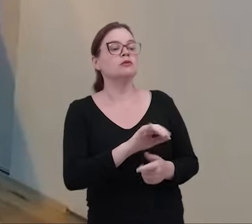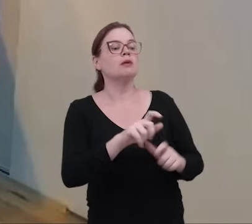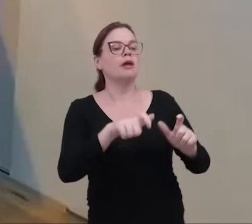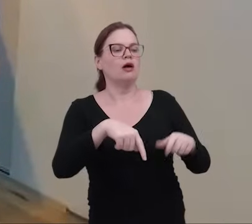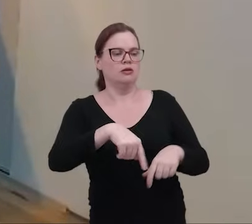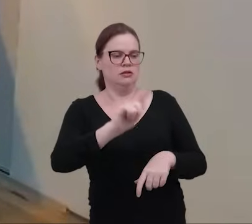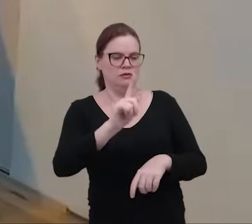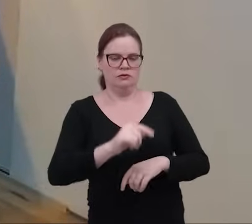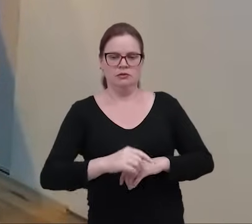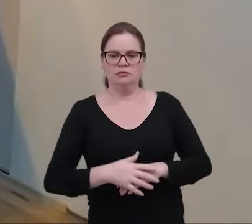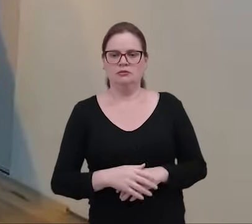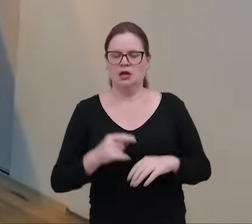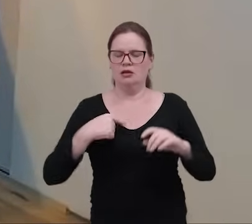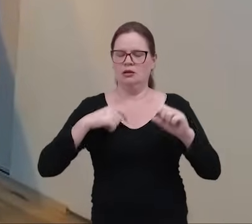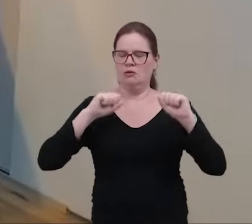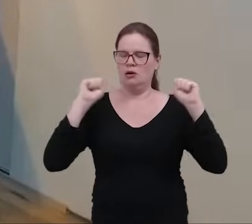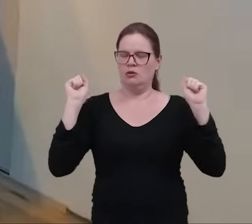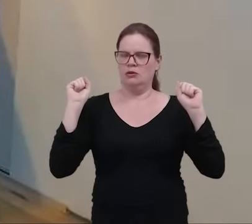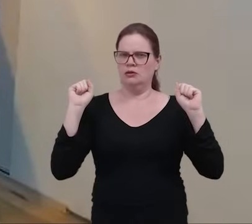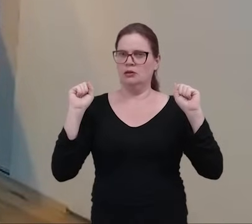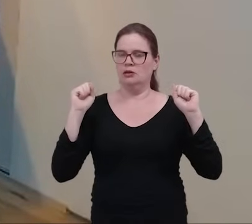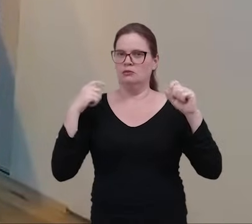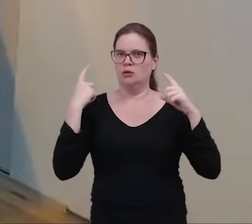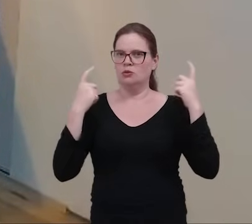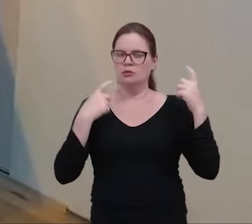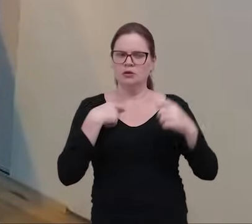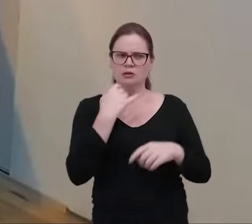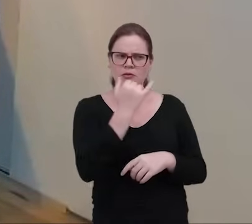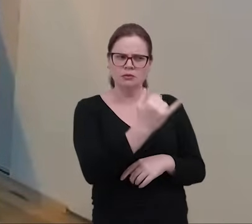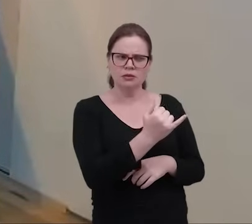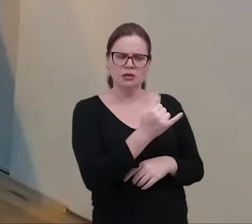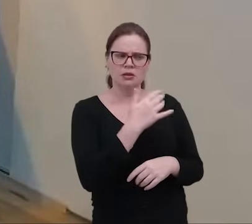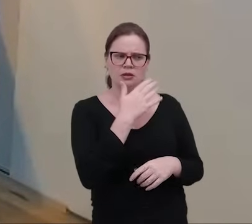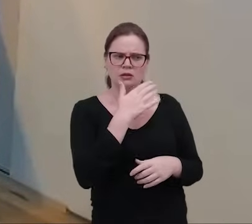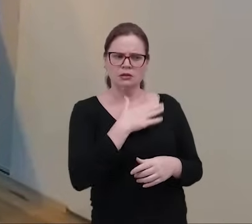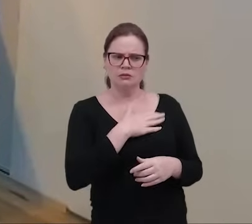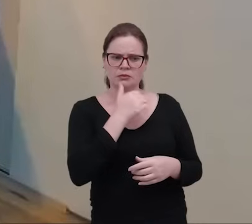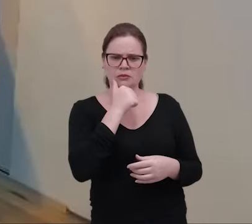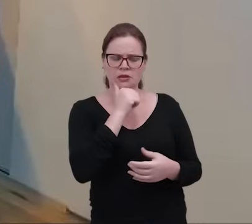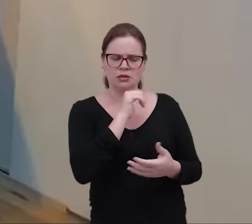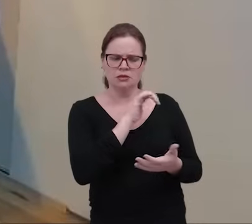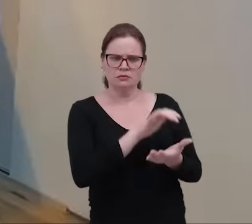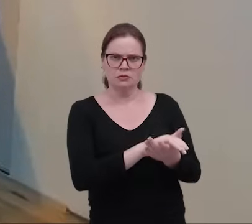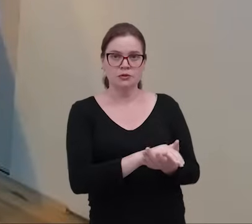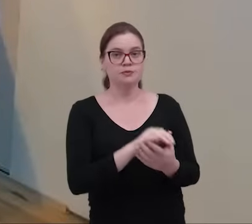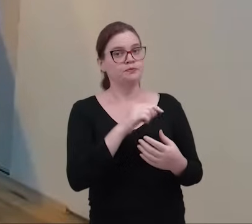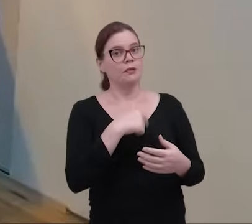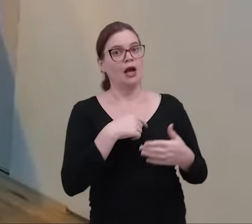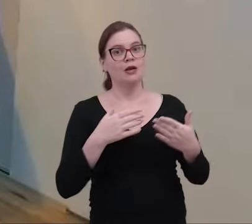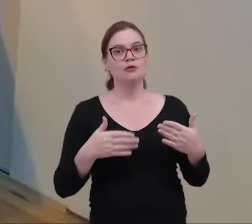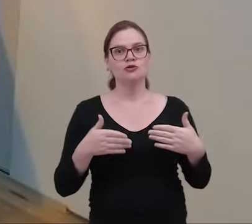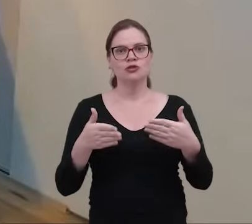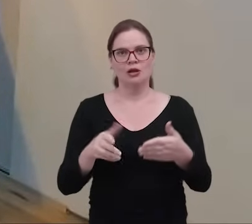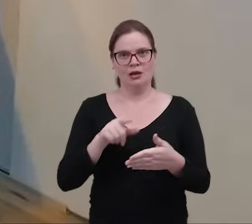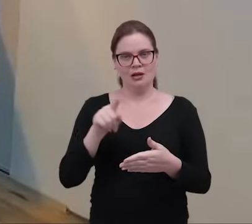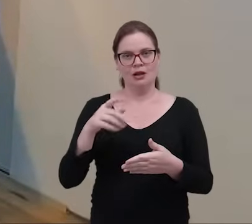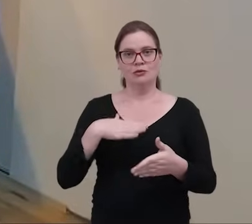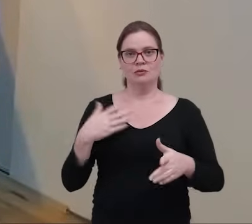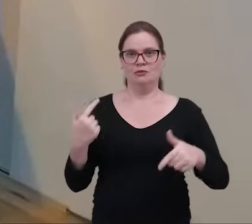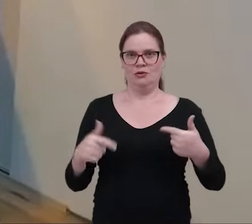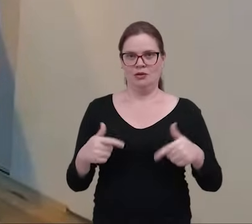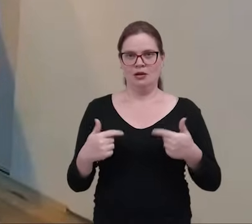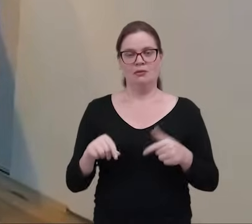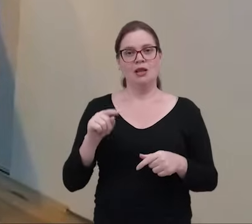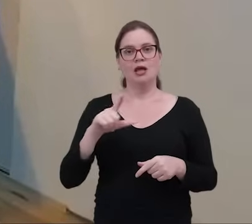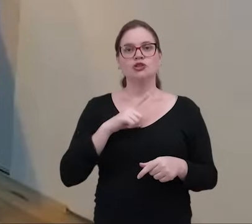Interessante que acordei preocupado com isso, comentei com a minha esposa e tal. Aí eu fui para o meu trabalho. Quando cheguei no consulado,